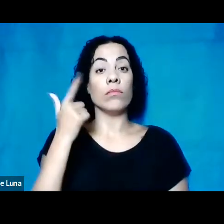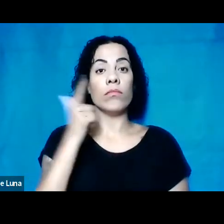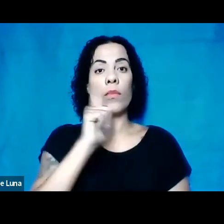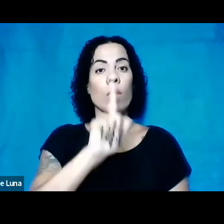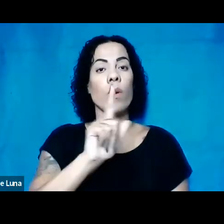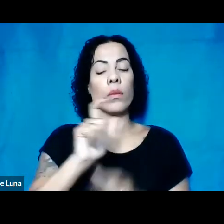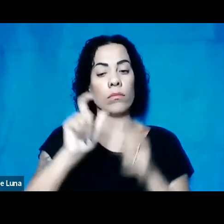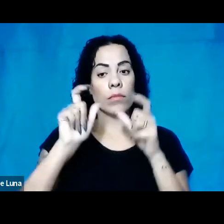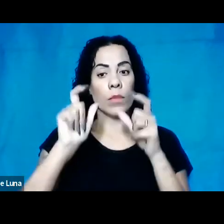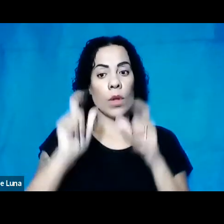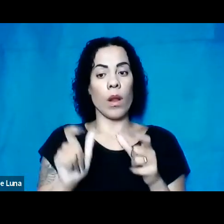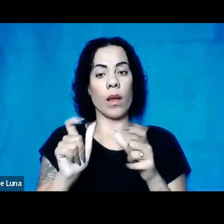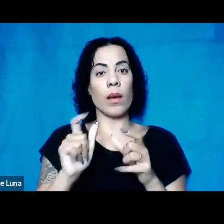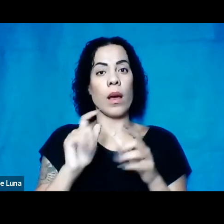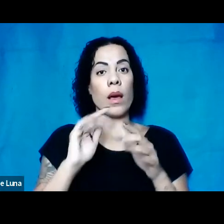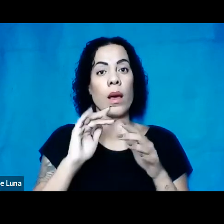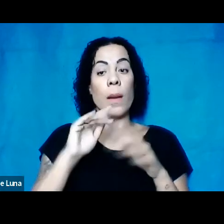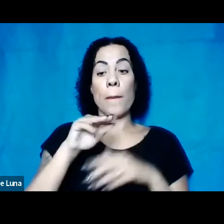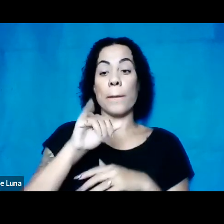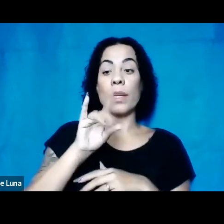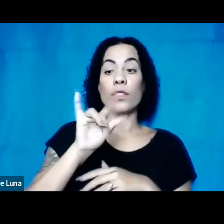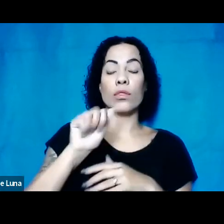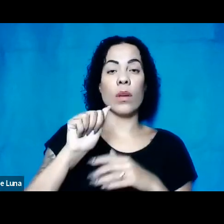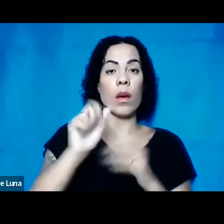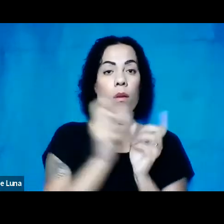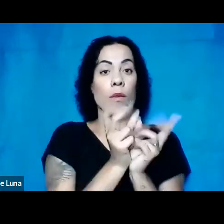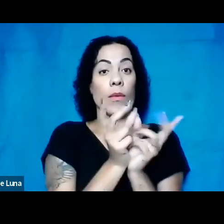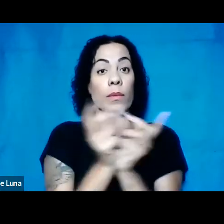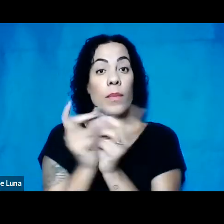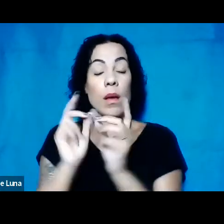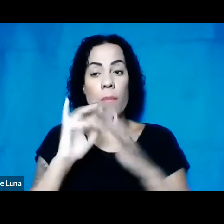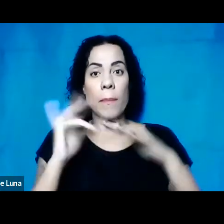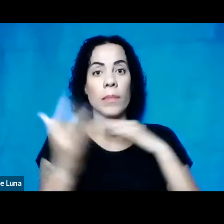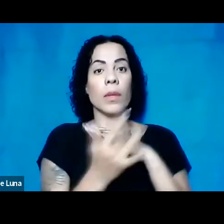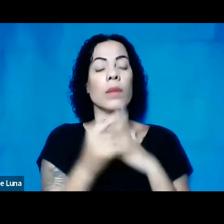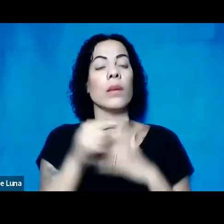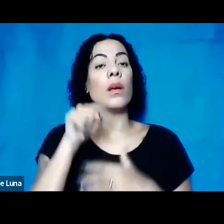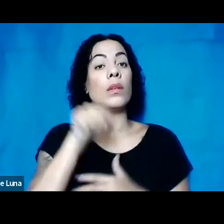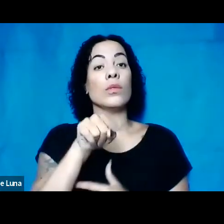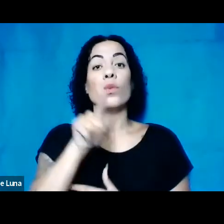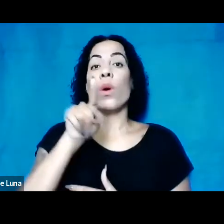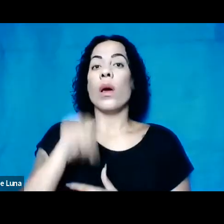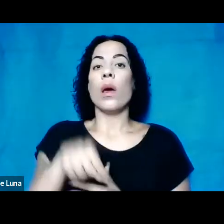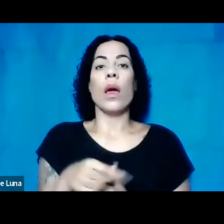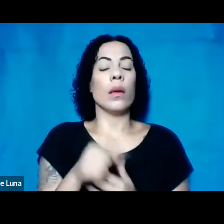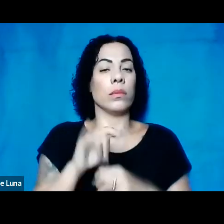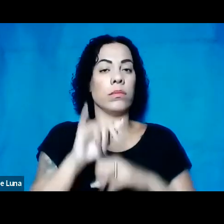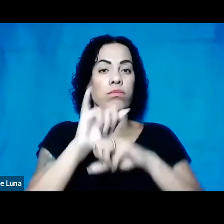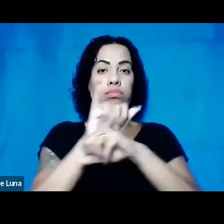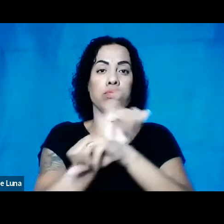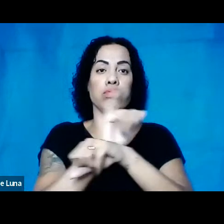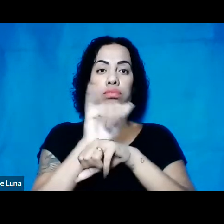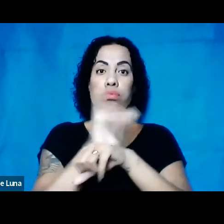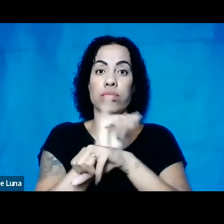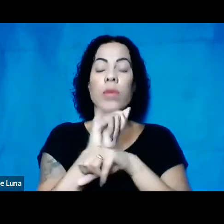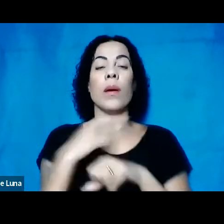espaço na mídia comercial, isso é uma estratégia a ser conquistada, mas a